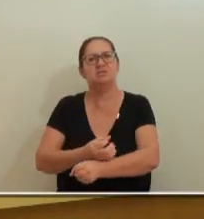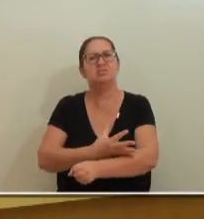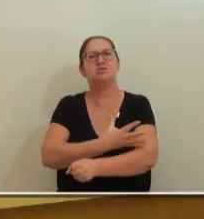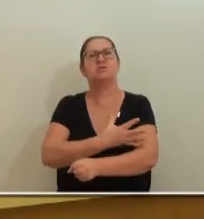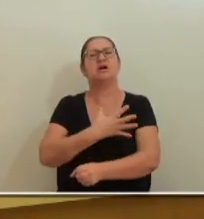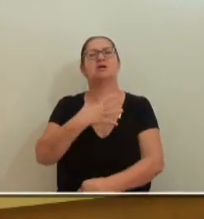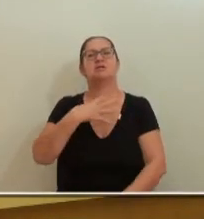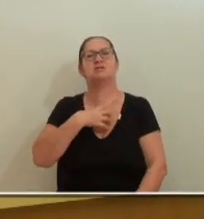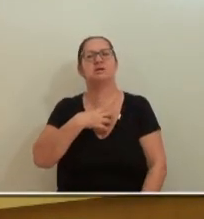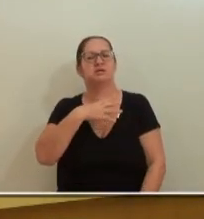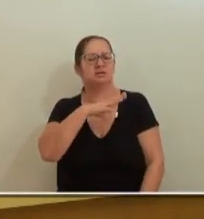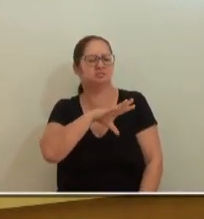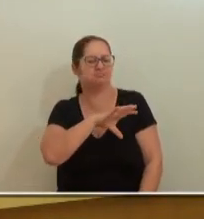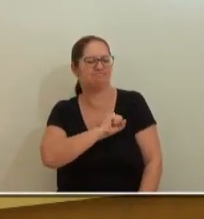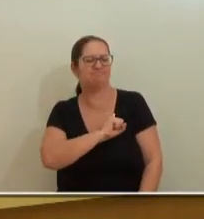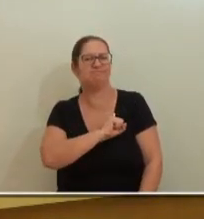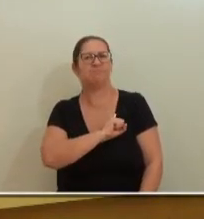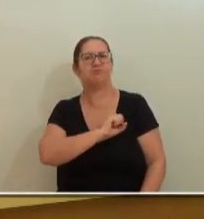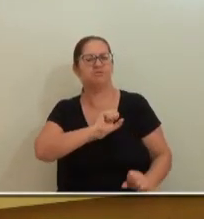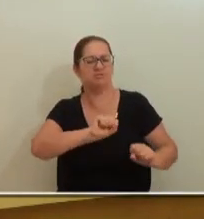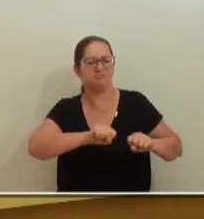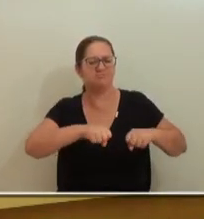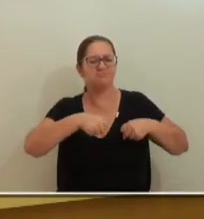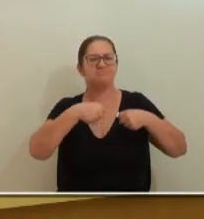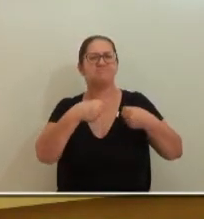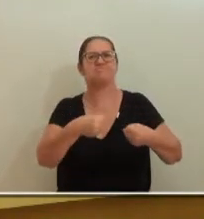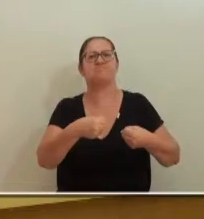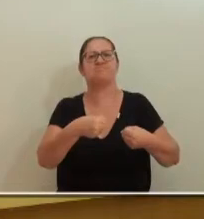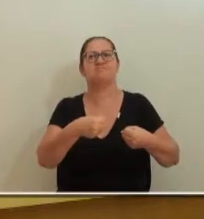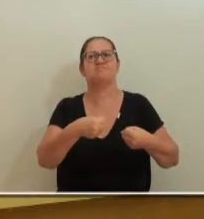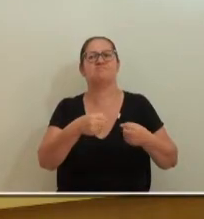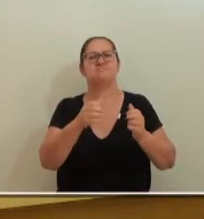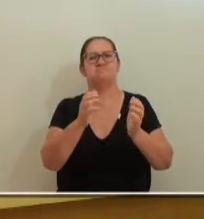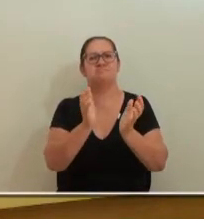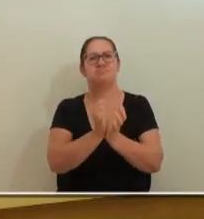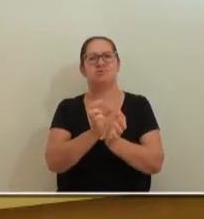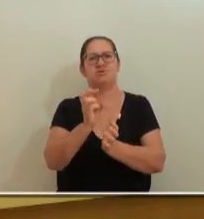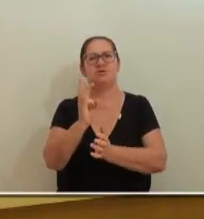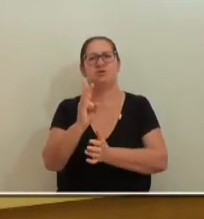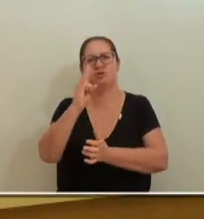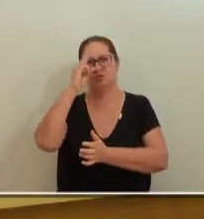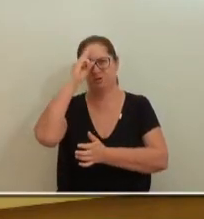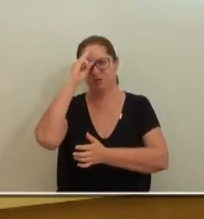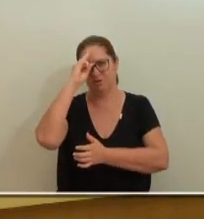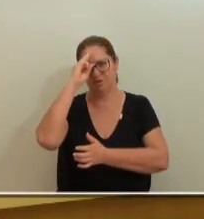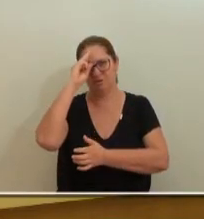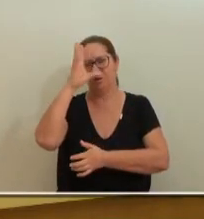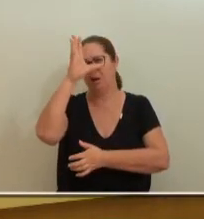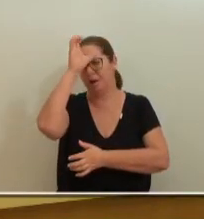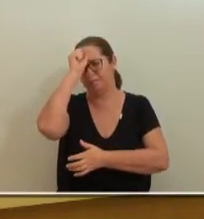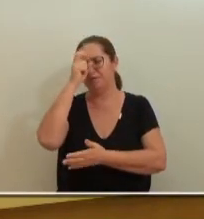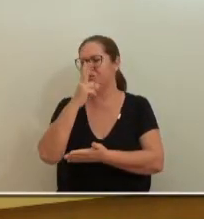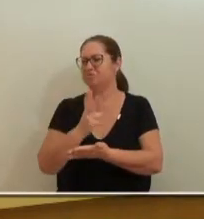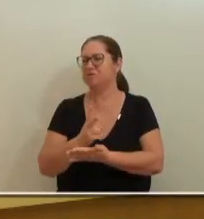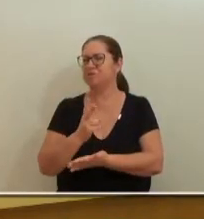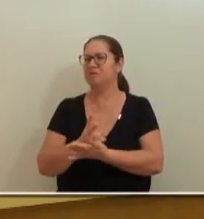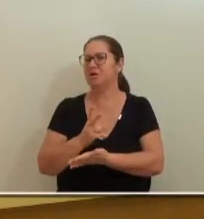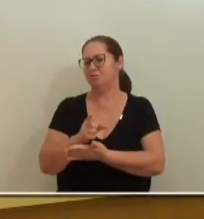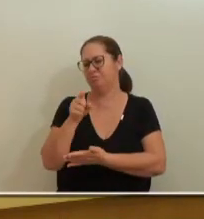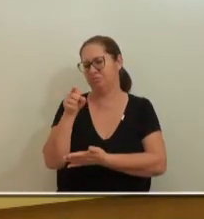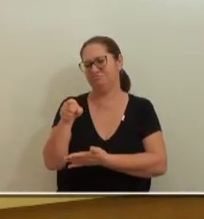ama e quanto você defende o escoteiro aqui. A gente tem aprendido com você sempre isso aqui.